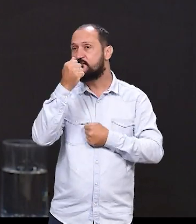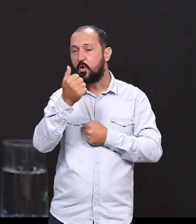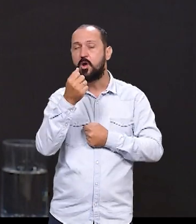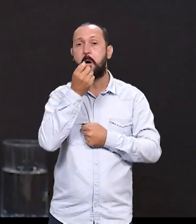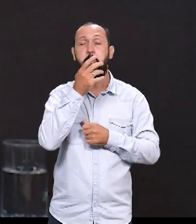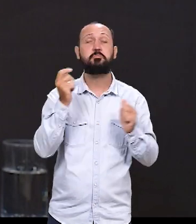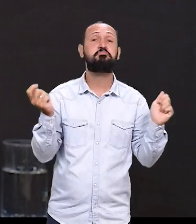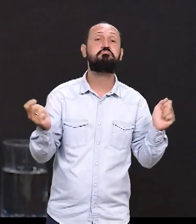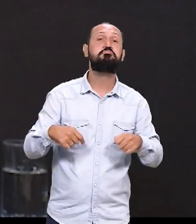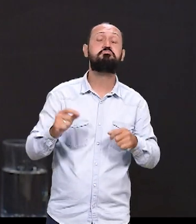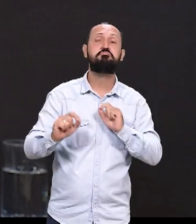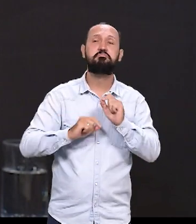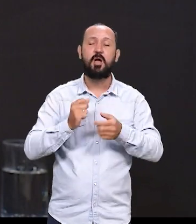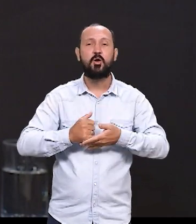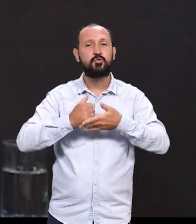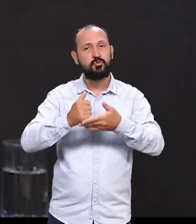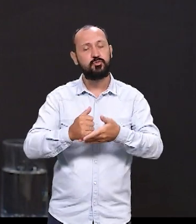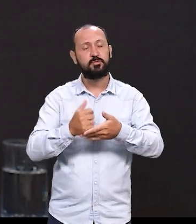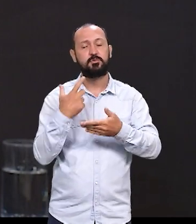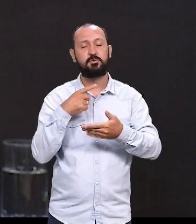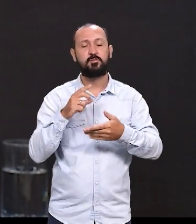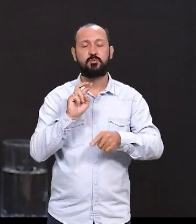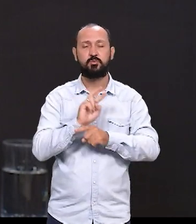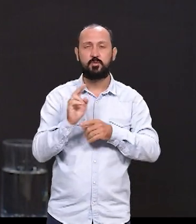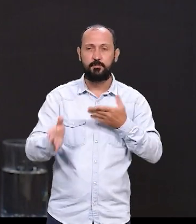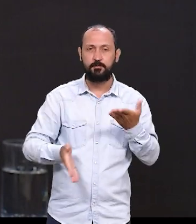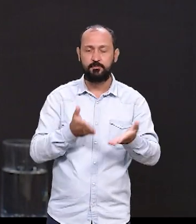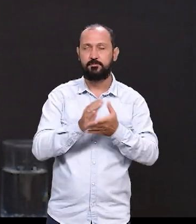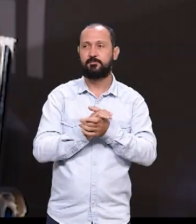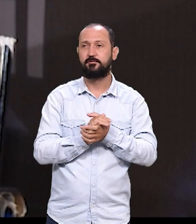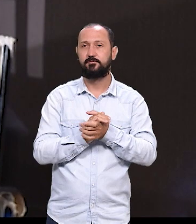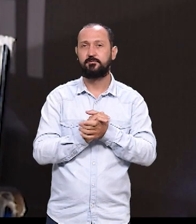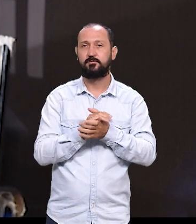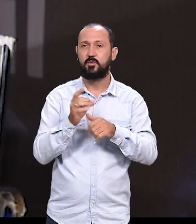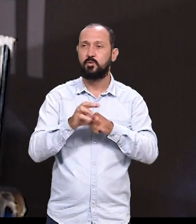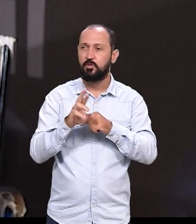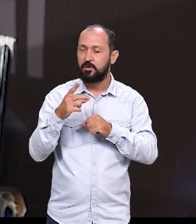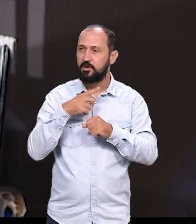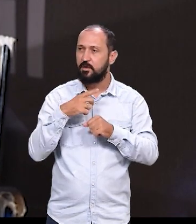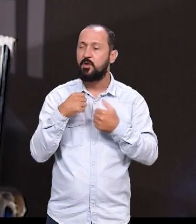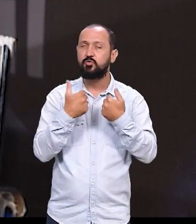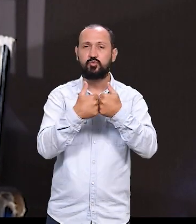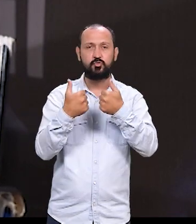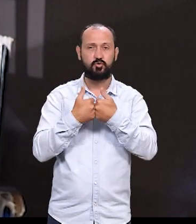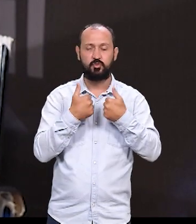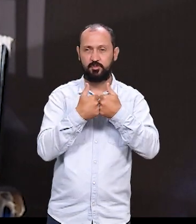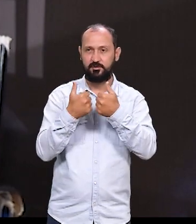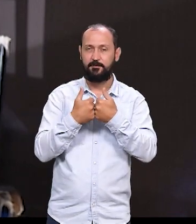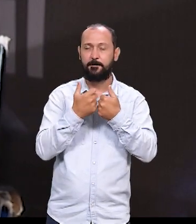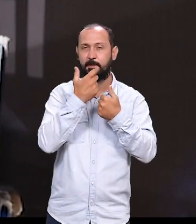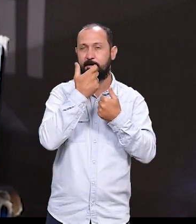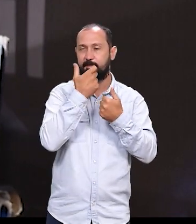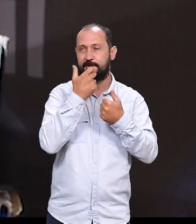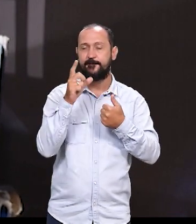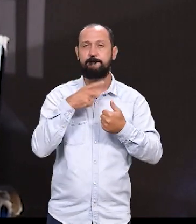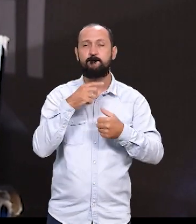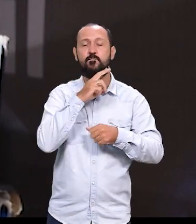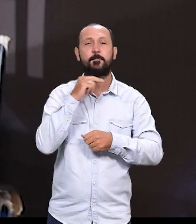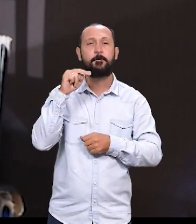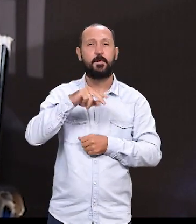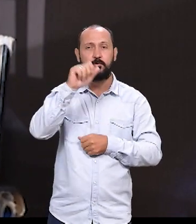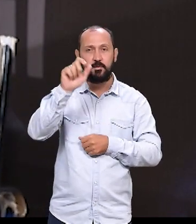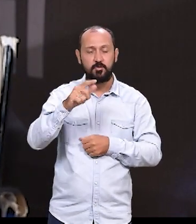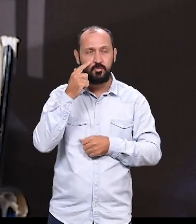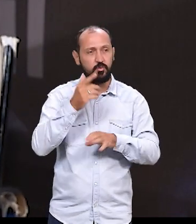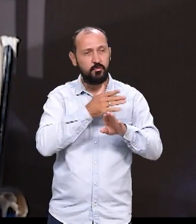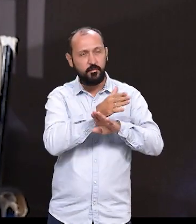funcionante mais ativo ajudando eh positivamente no tratamento Doutor a gente tem os ônibus né o ônibus né que o senhor tem em